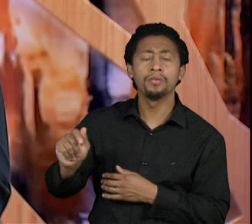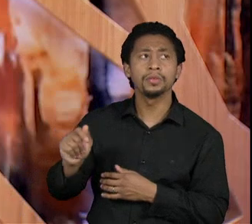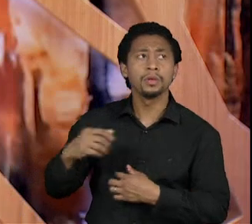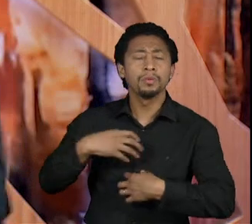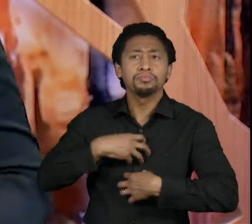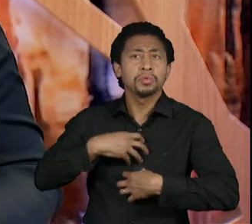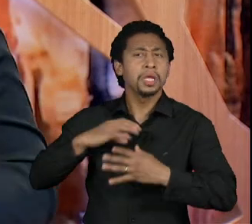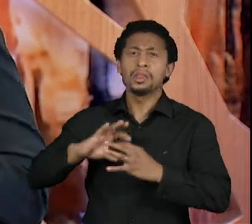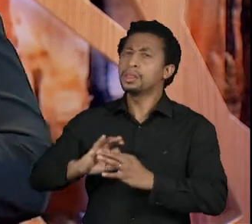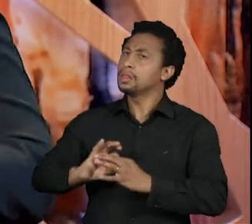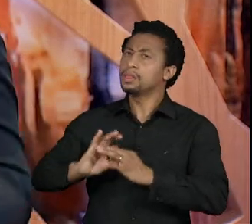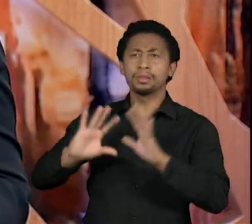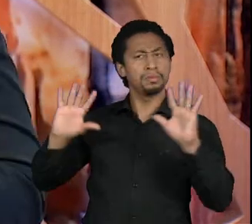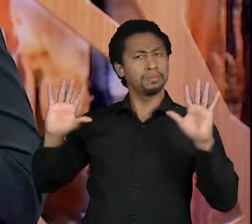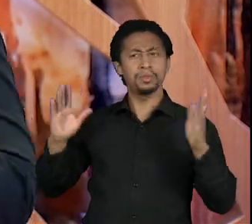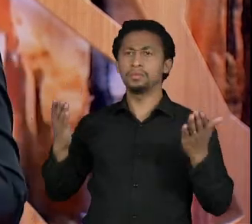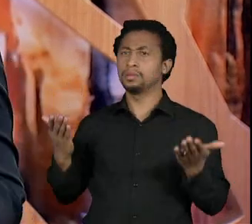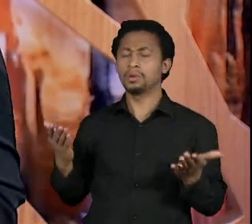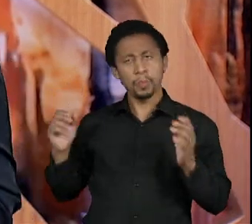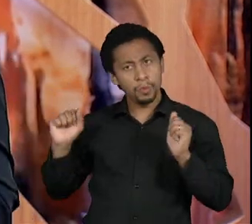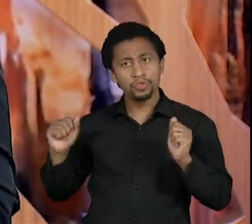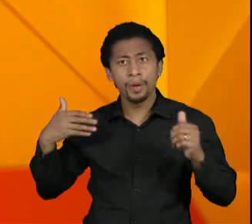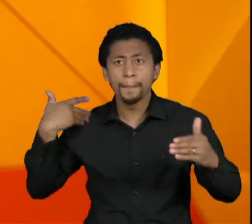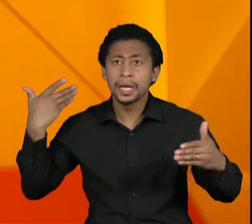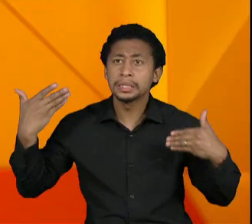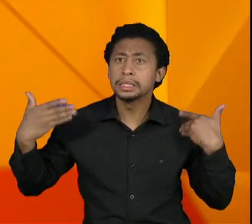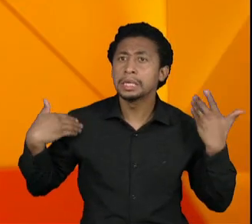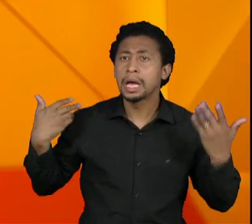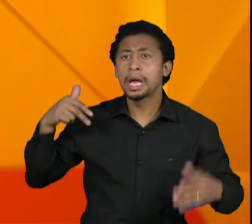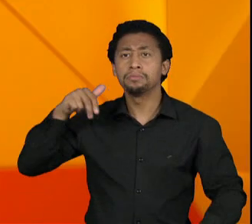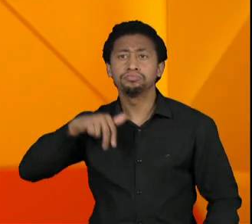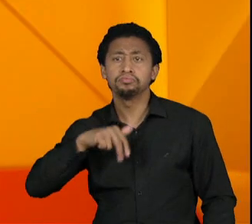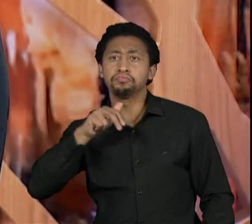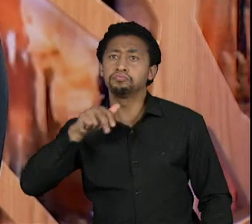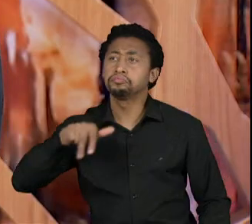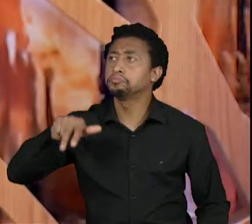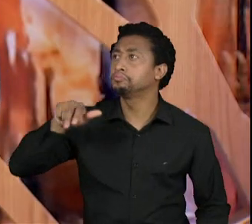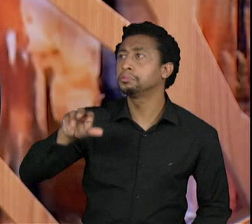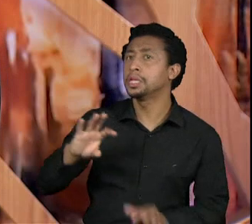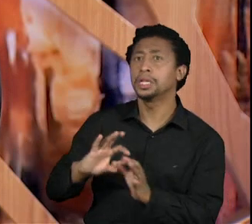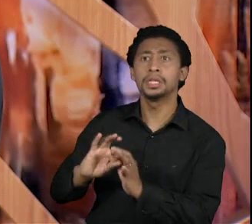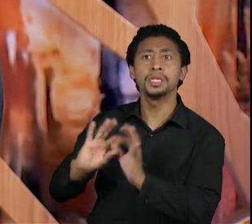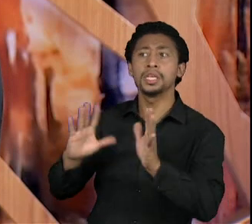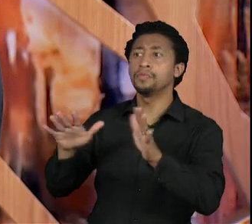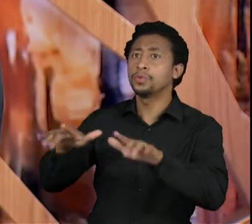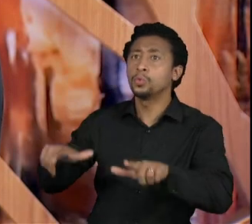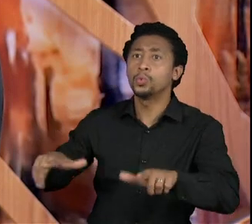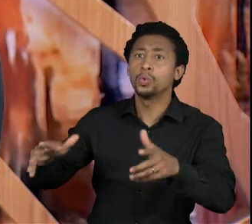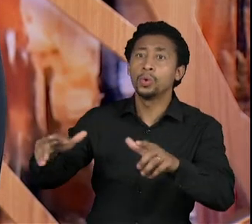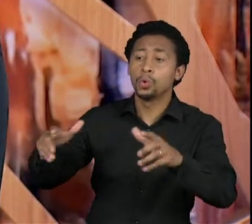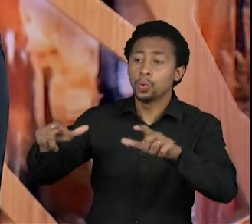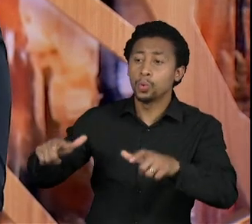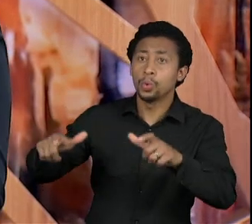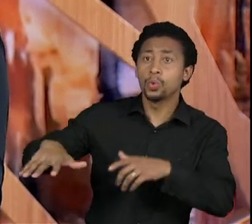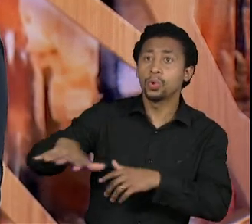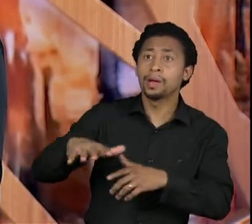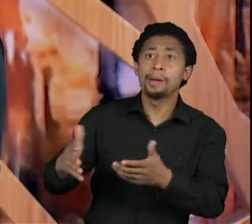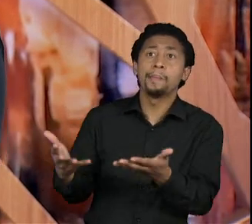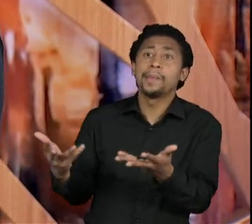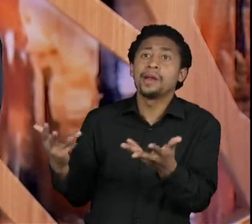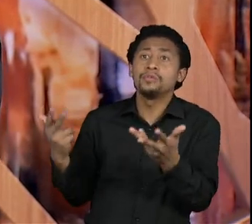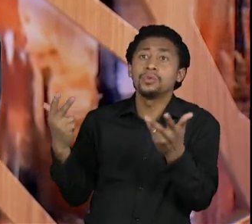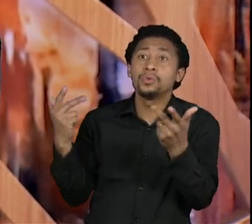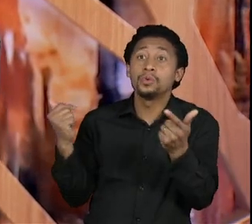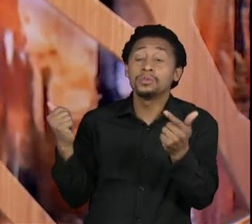que eu passeava, que simplesmente um lugar maravilhoso. Aí, quando eu vim para cá, a primeira vez que eu fui, assim, foi